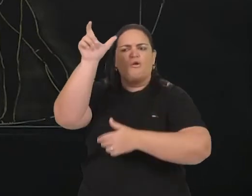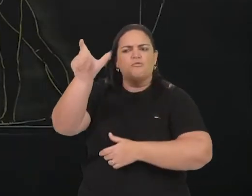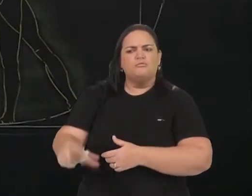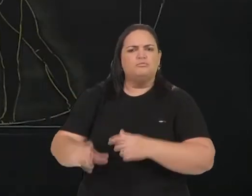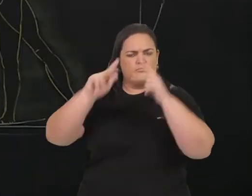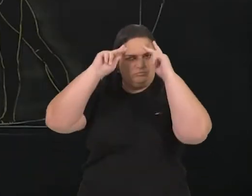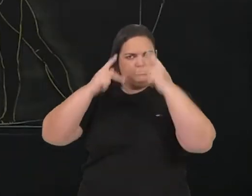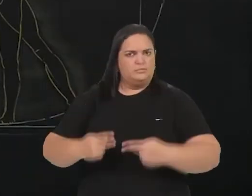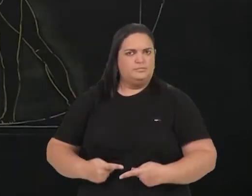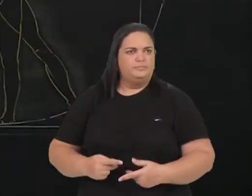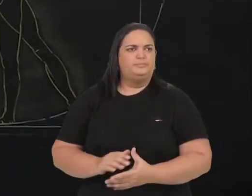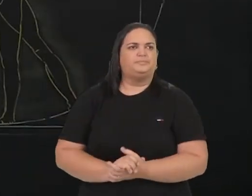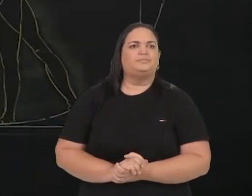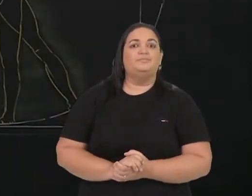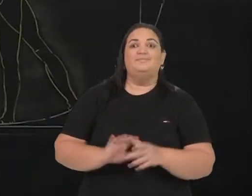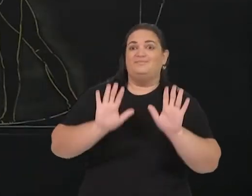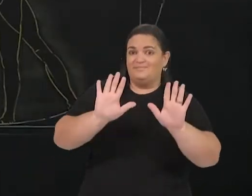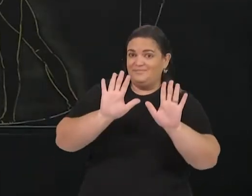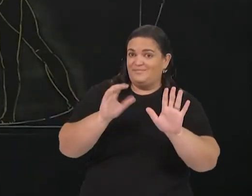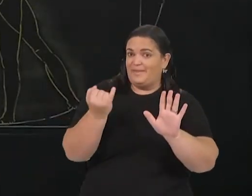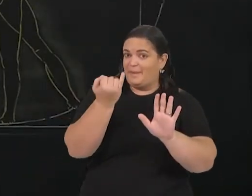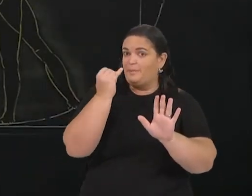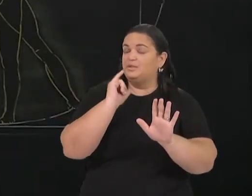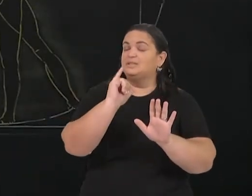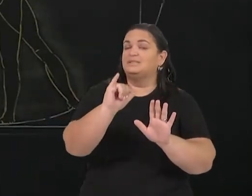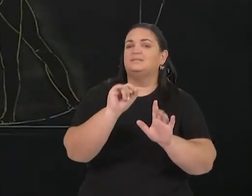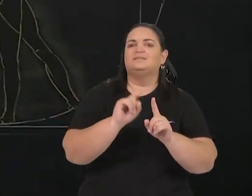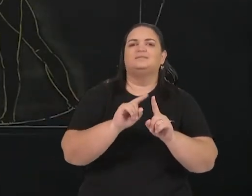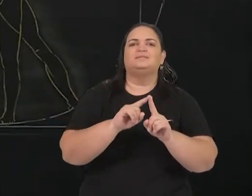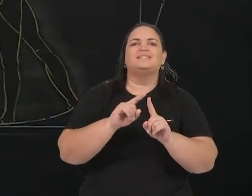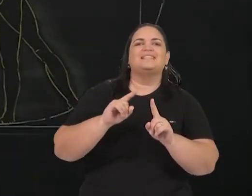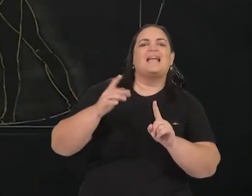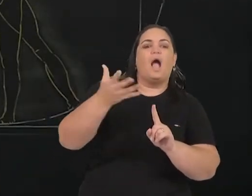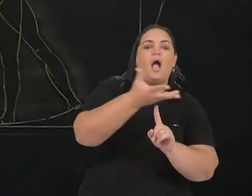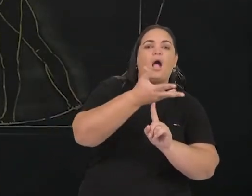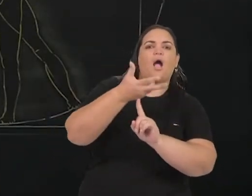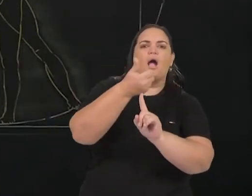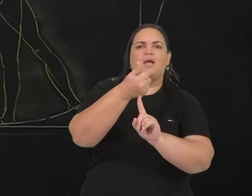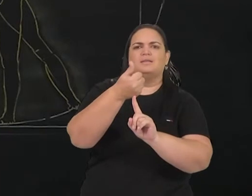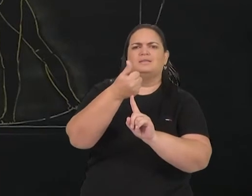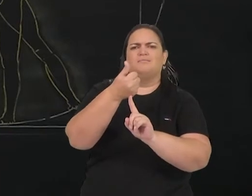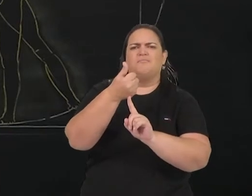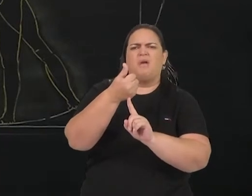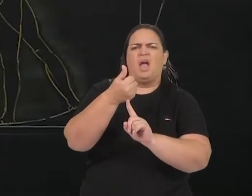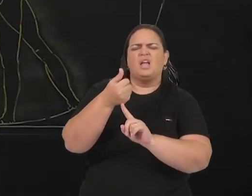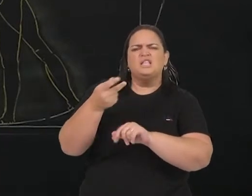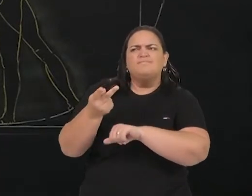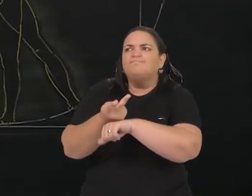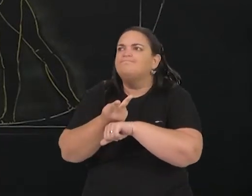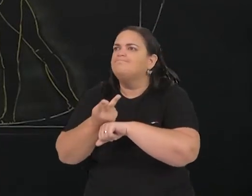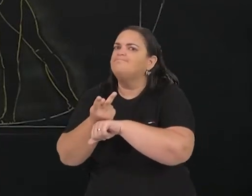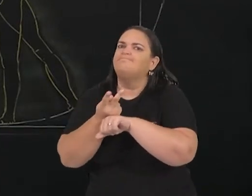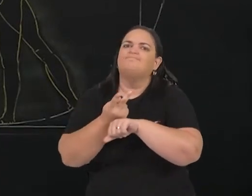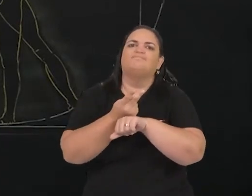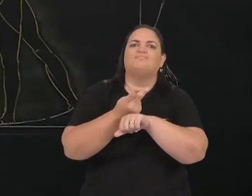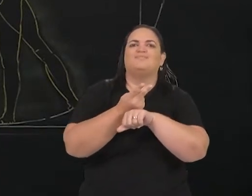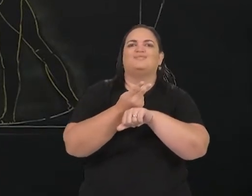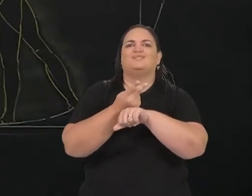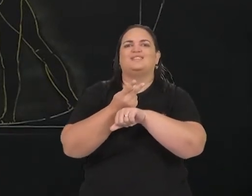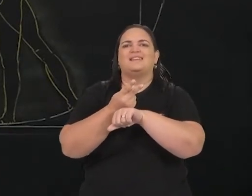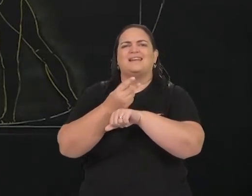que as artes do Renascimento procuraram uma maior sofisticação técnica. Por exemplo, outro